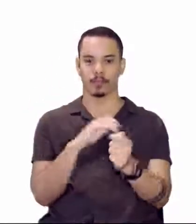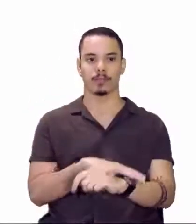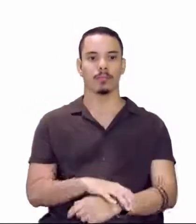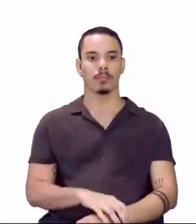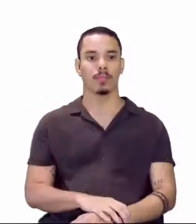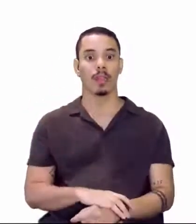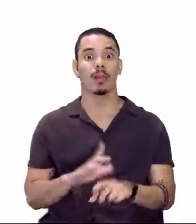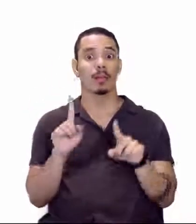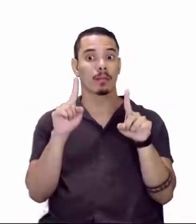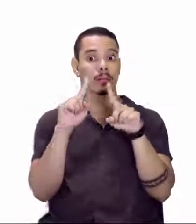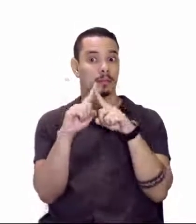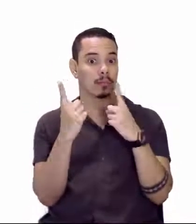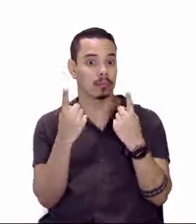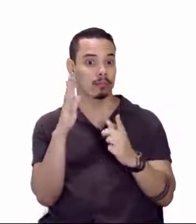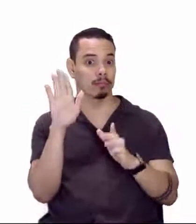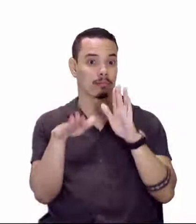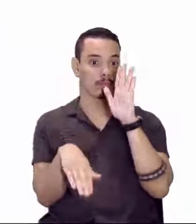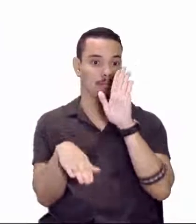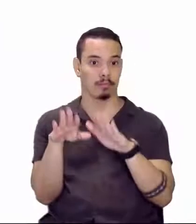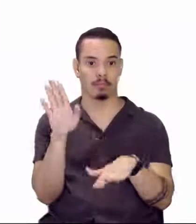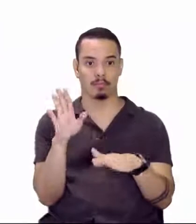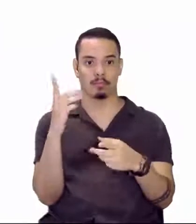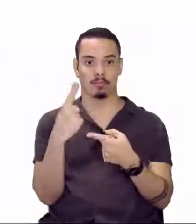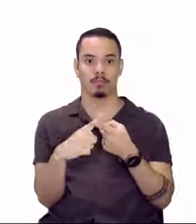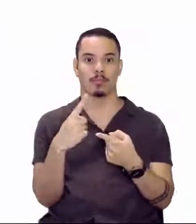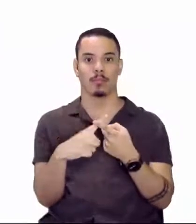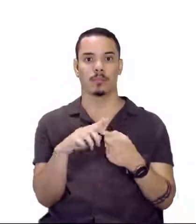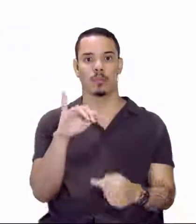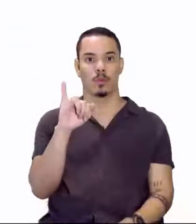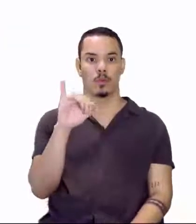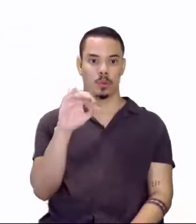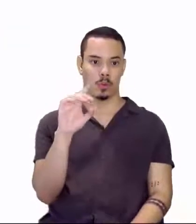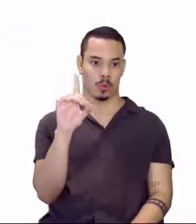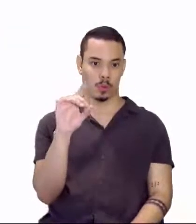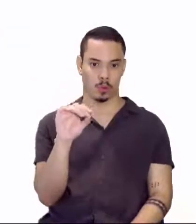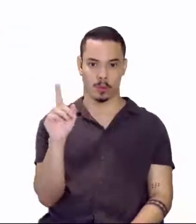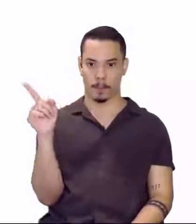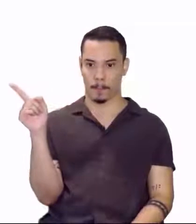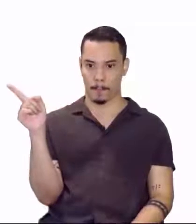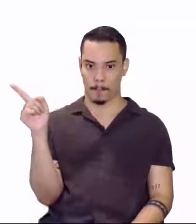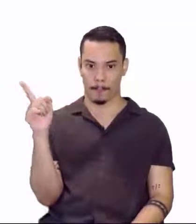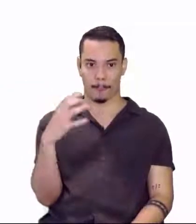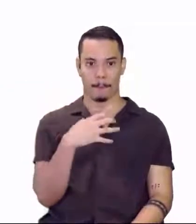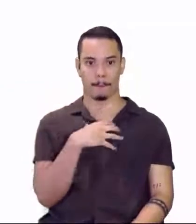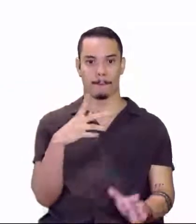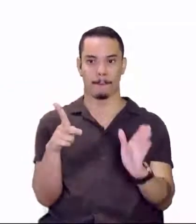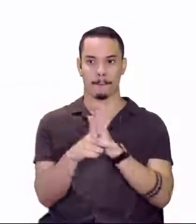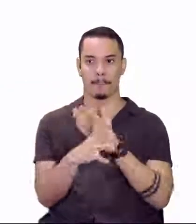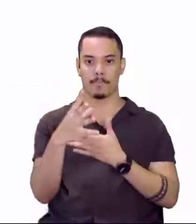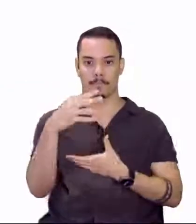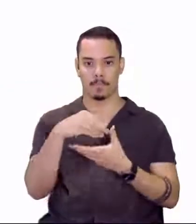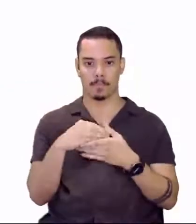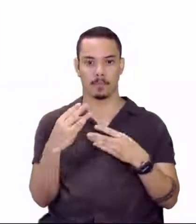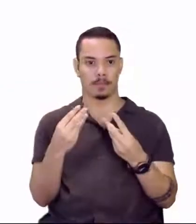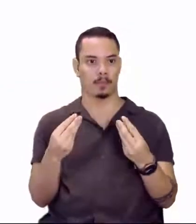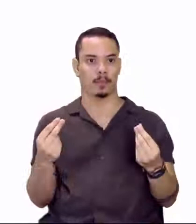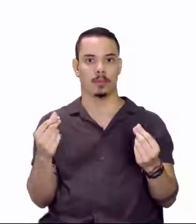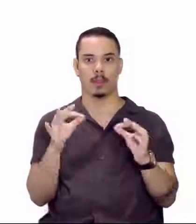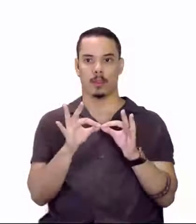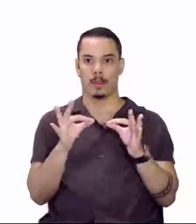algumas exceções, pois o iodo, que na sua forma de substância